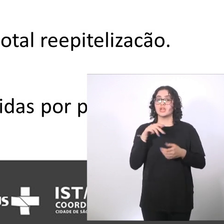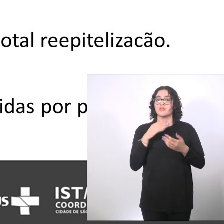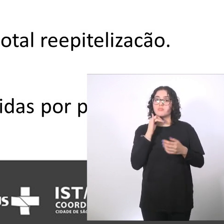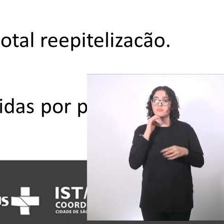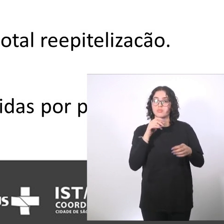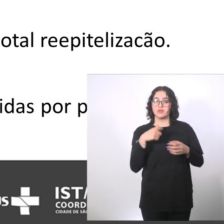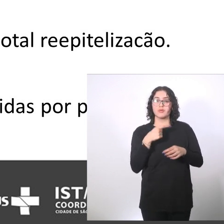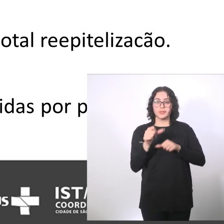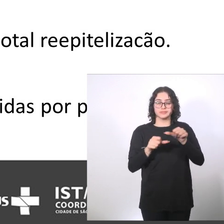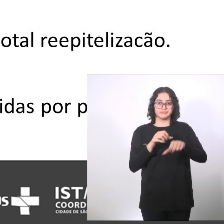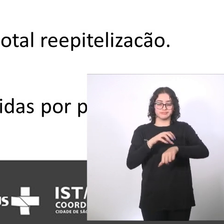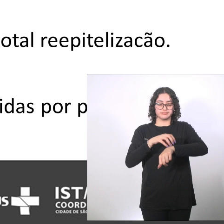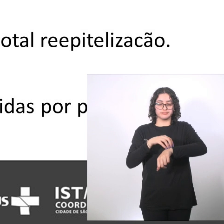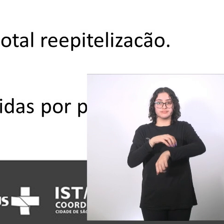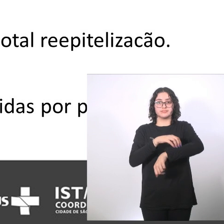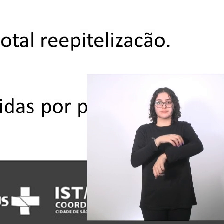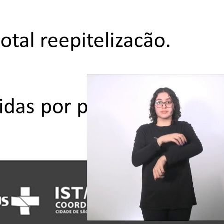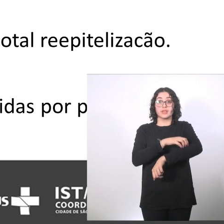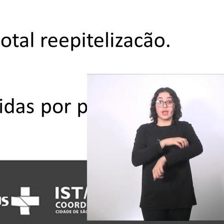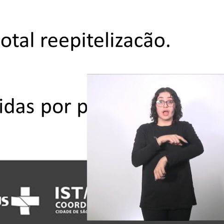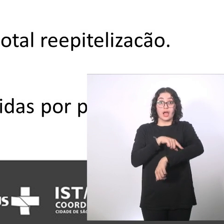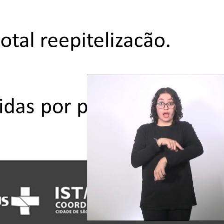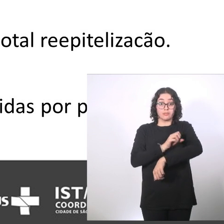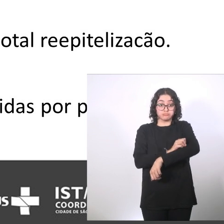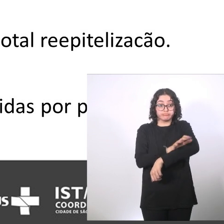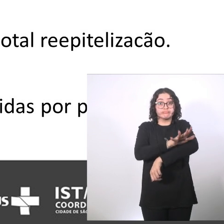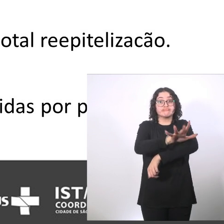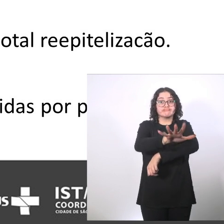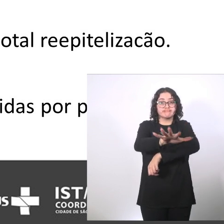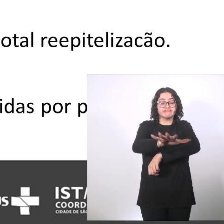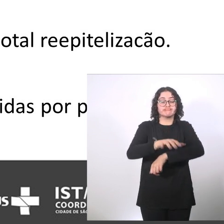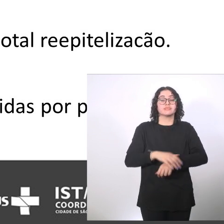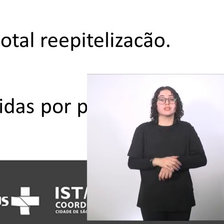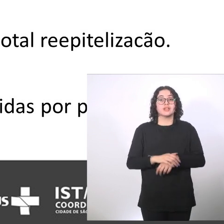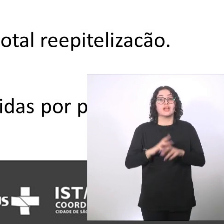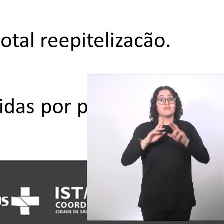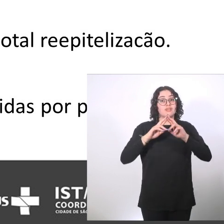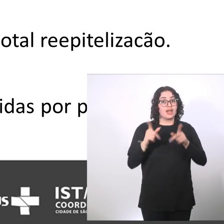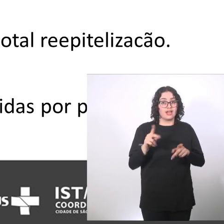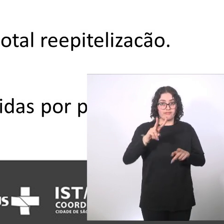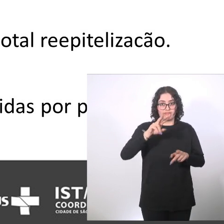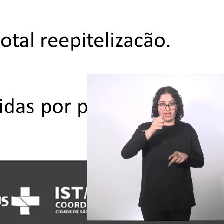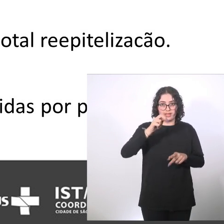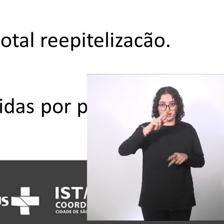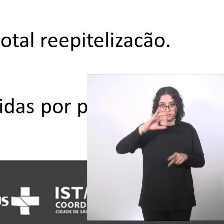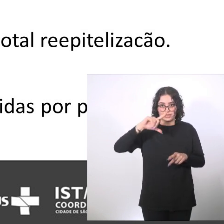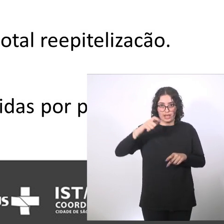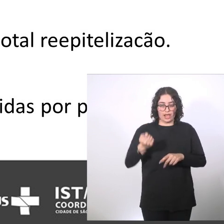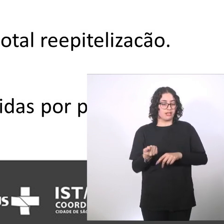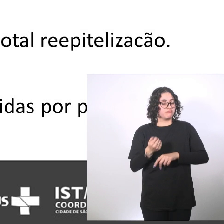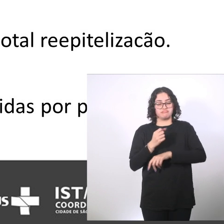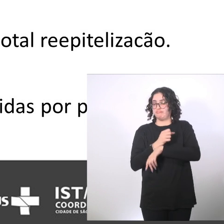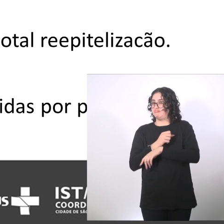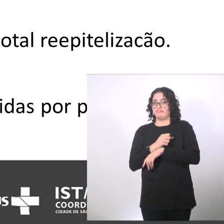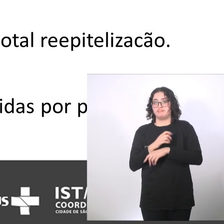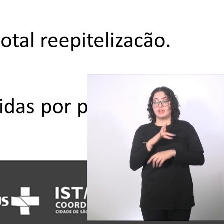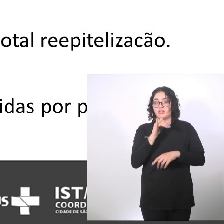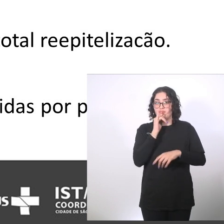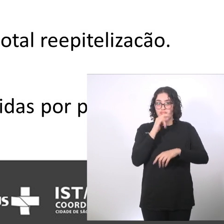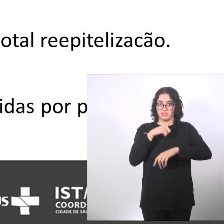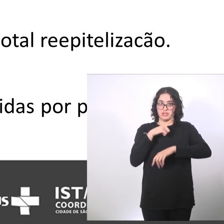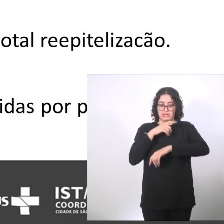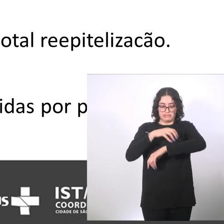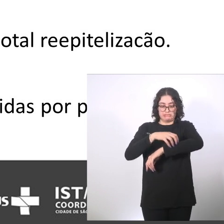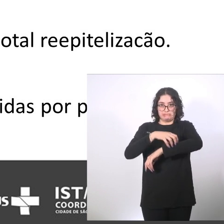essas crostas, elas são contaminantes, diferente da varicela. Na varicela, quando as lesões estão